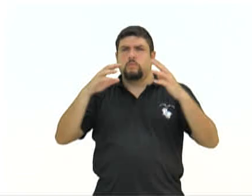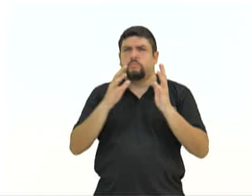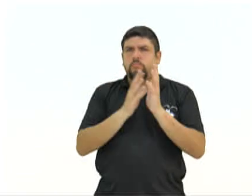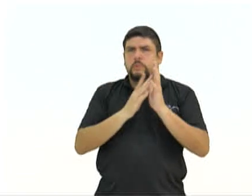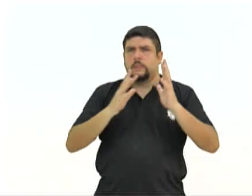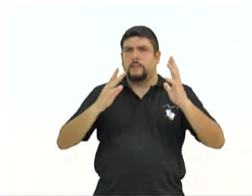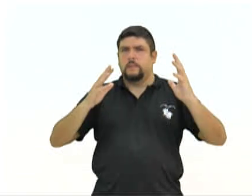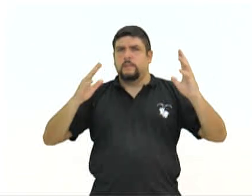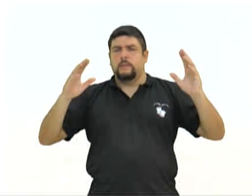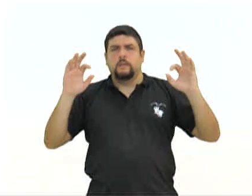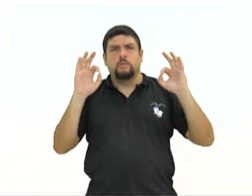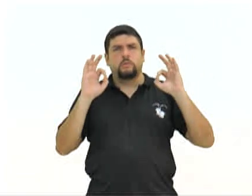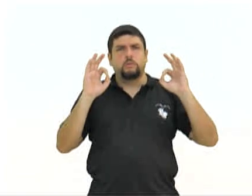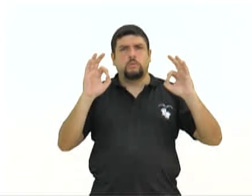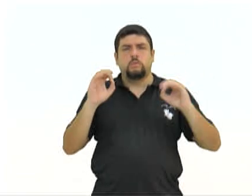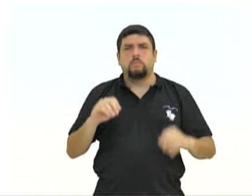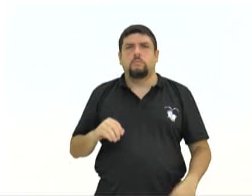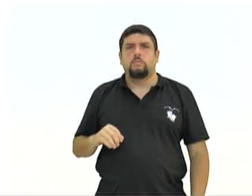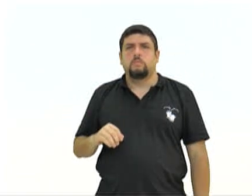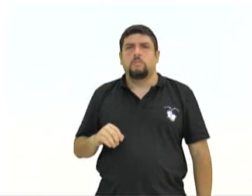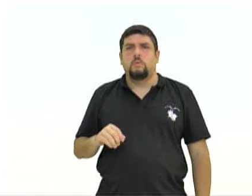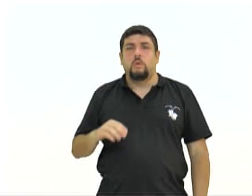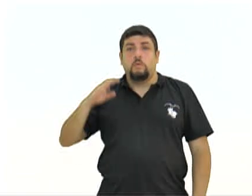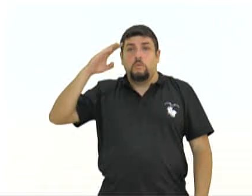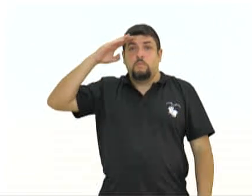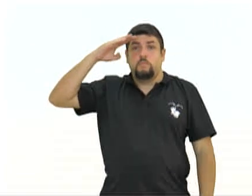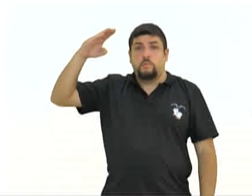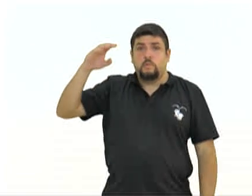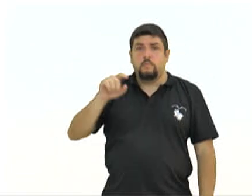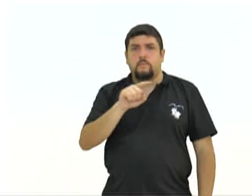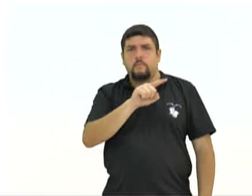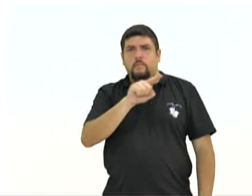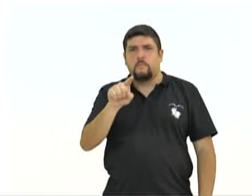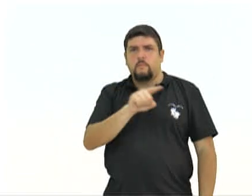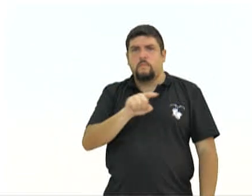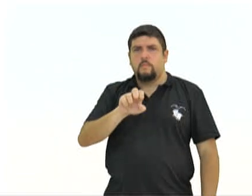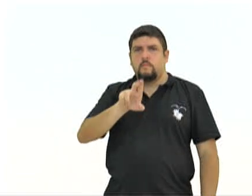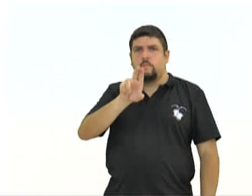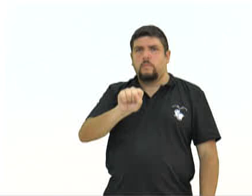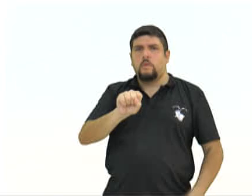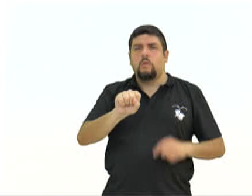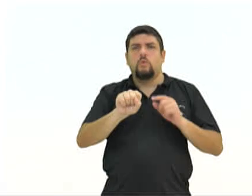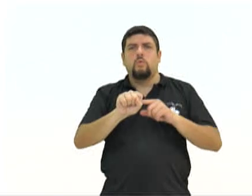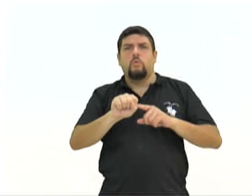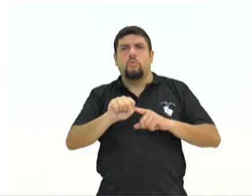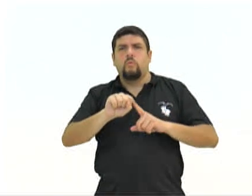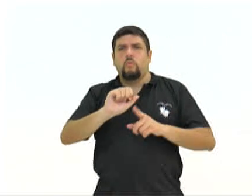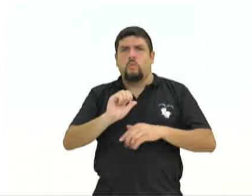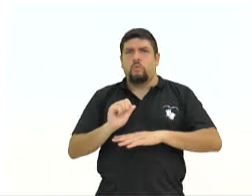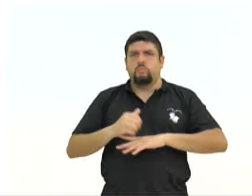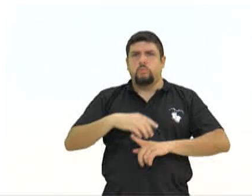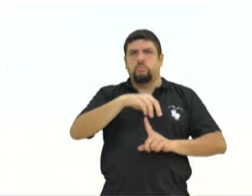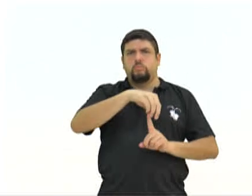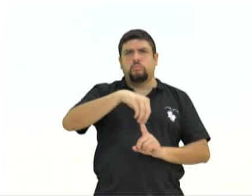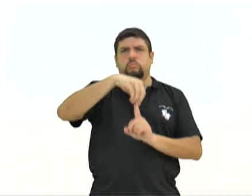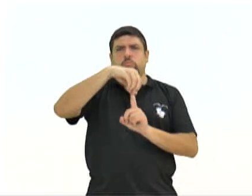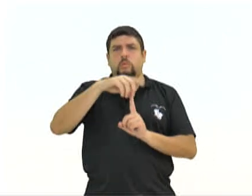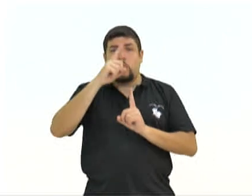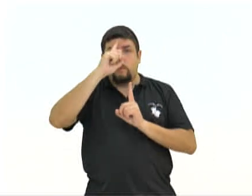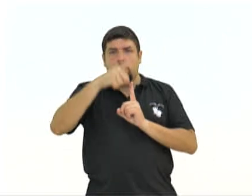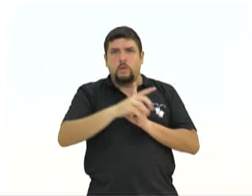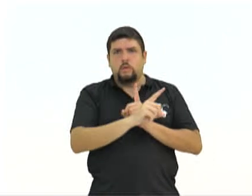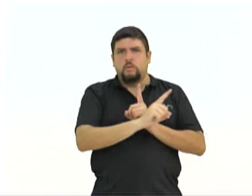habitavam. Zeus é o pai dos deuses, que exercia a autoridade sobre os deuses olímpicos na antiga religião